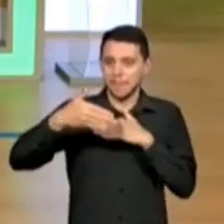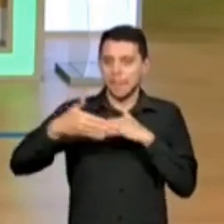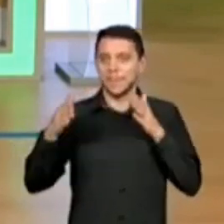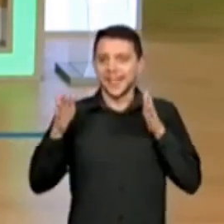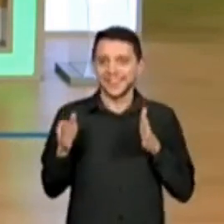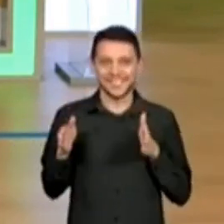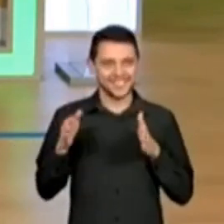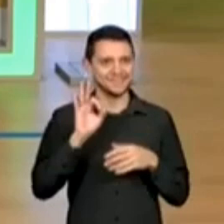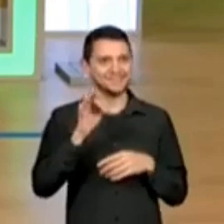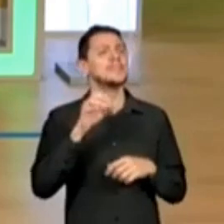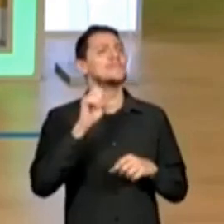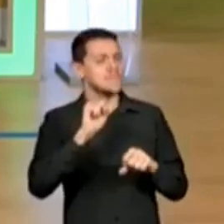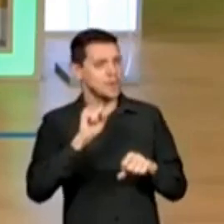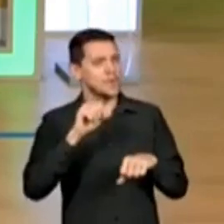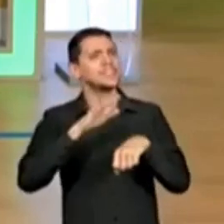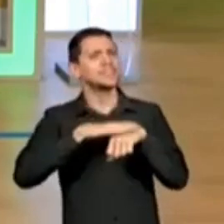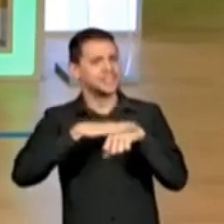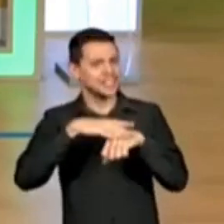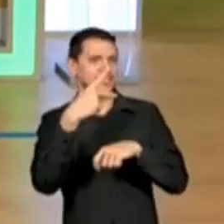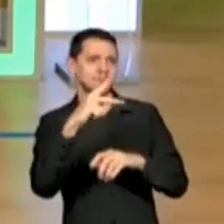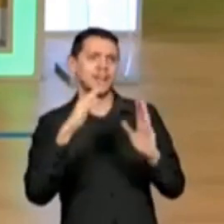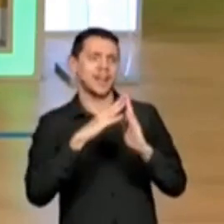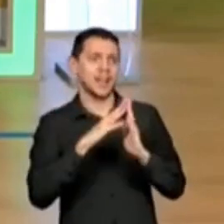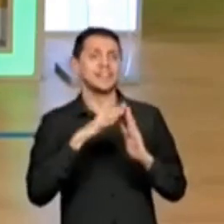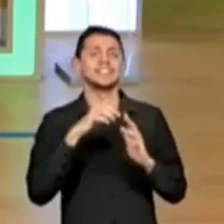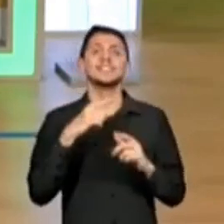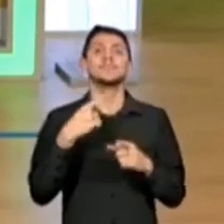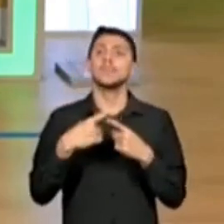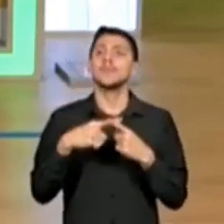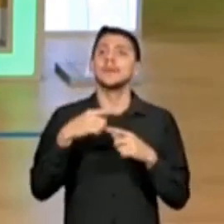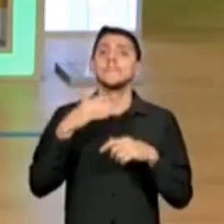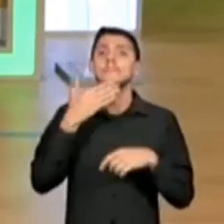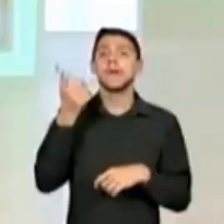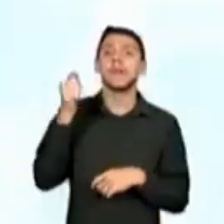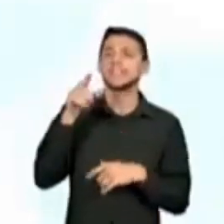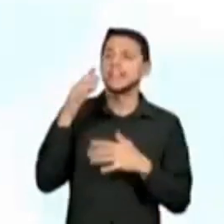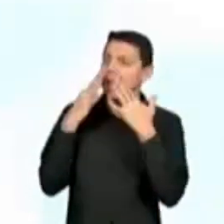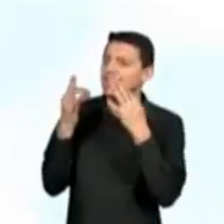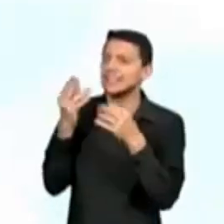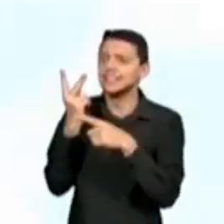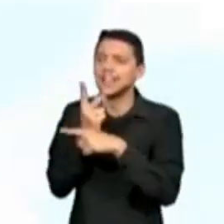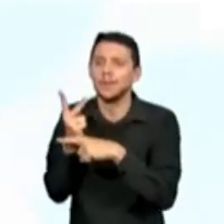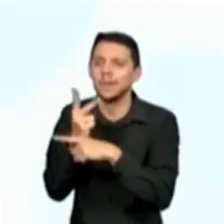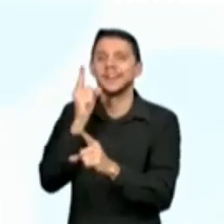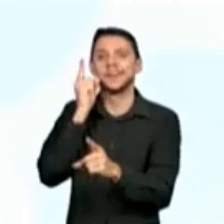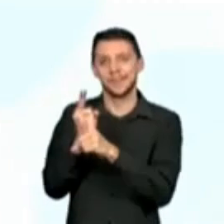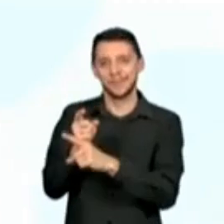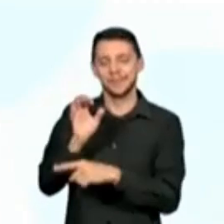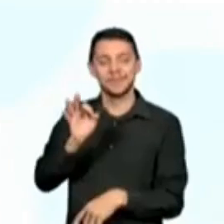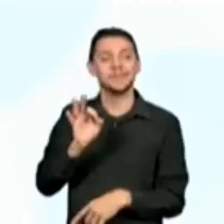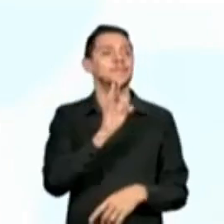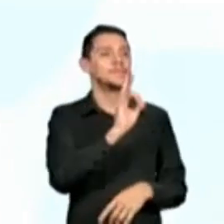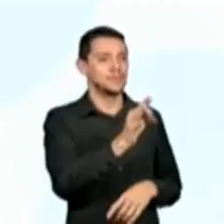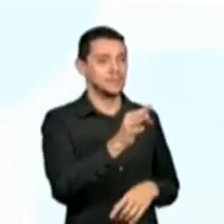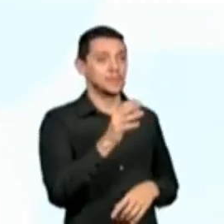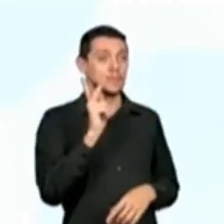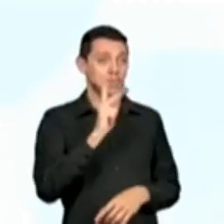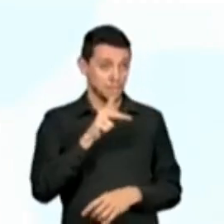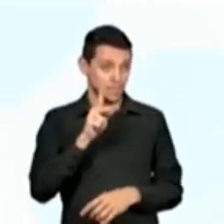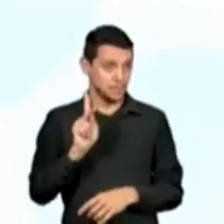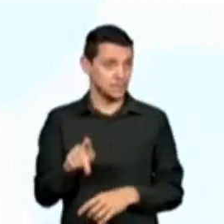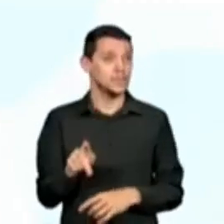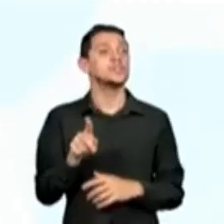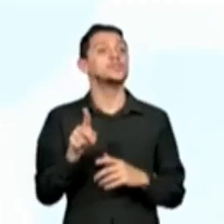a gente tá? passar a prestar mais atenção, né? Sim, verdade. Quando estamos andando por aí. E o professor Jonas preencheu com uma